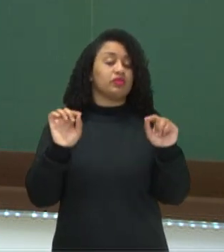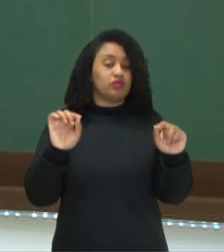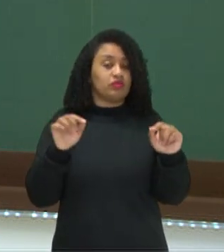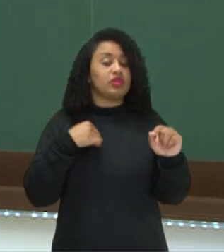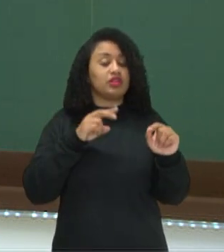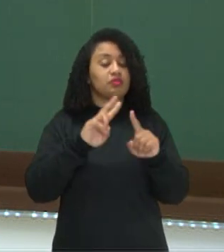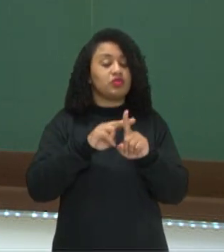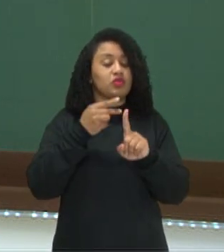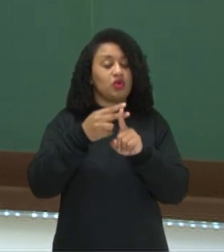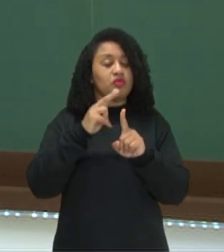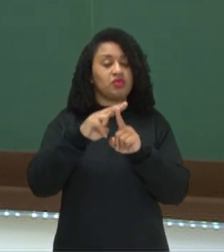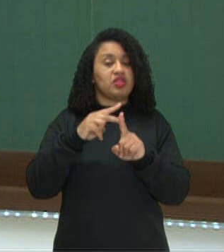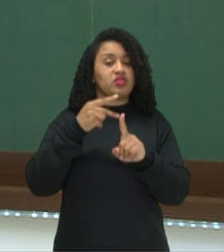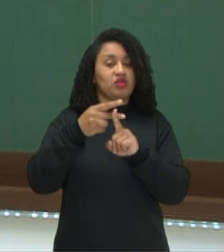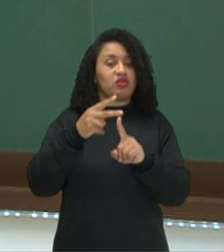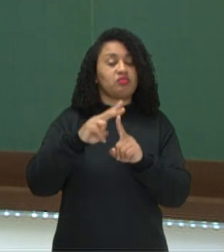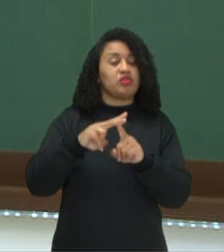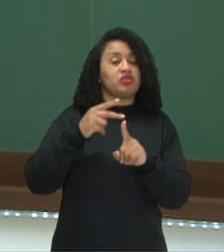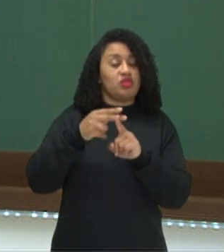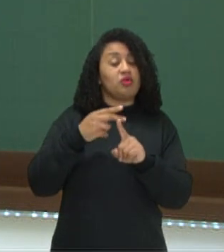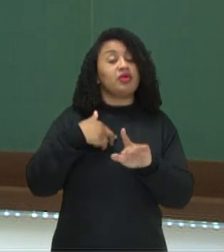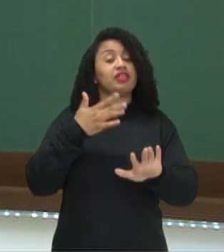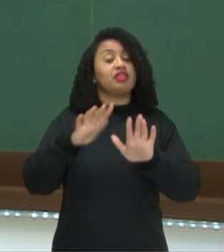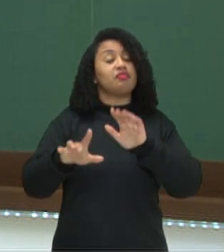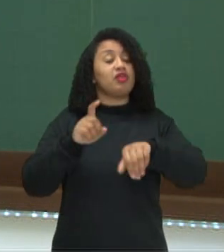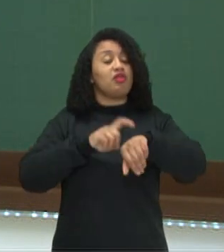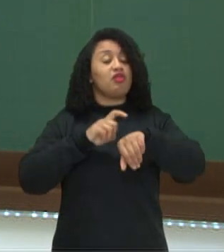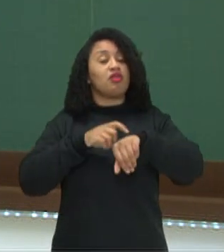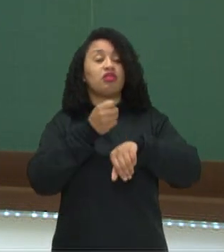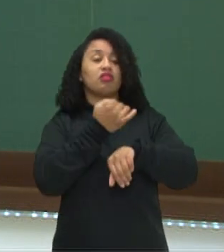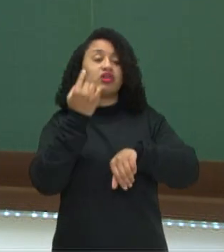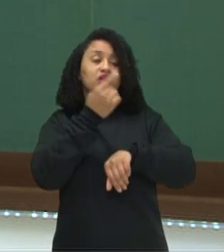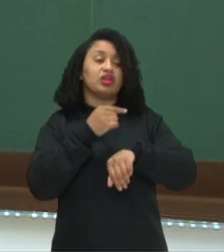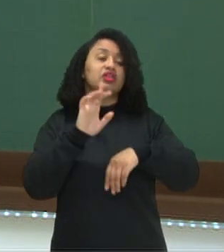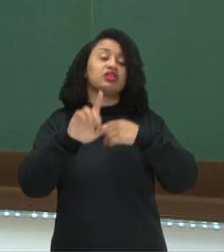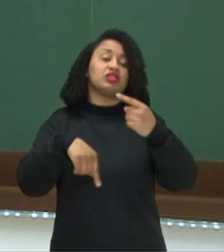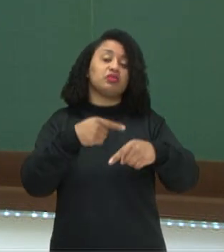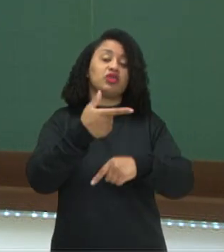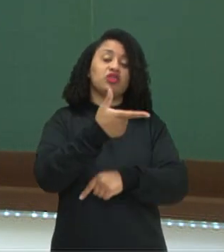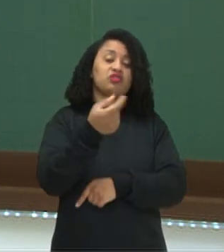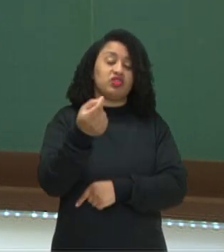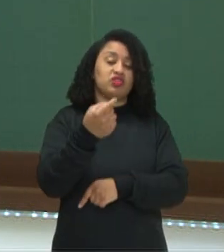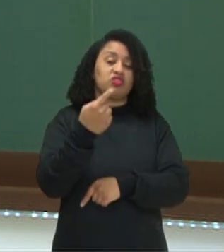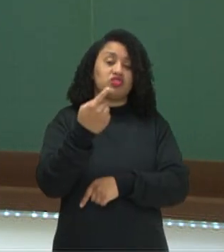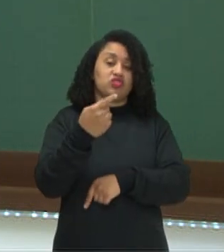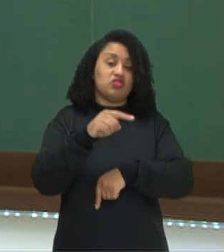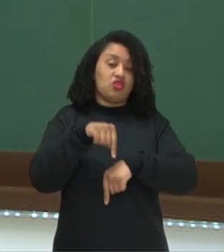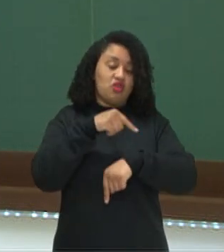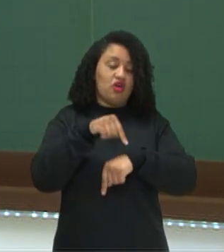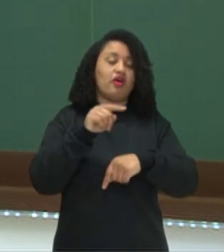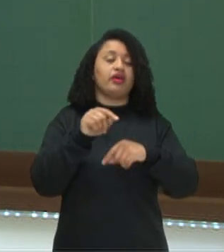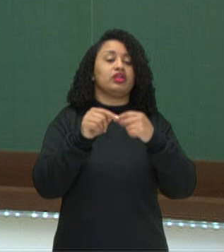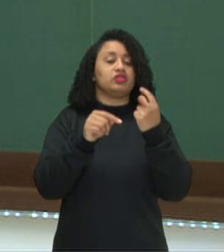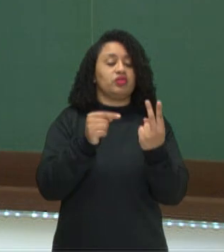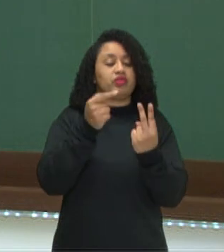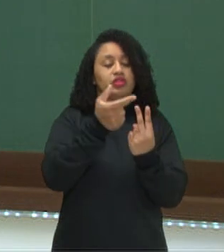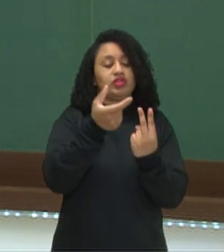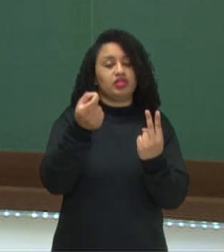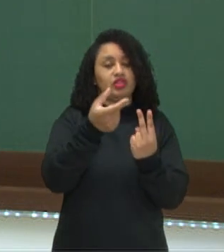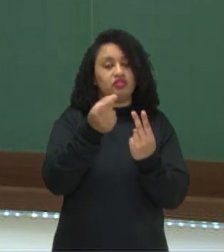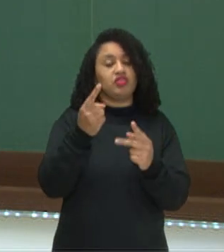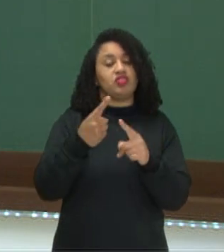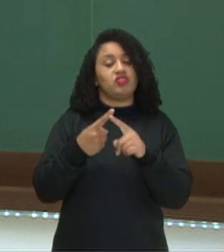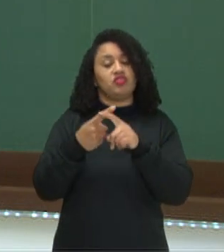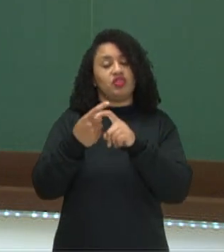está dobrando em relação às horas. Então, após 20 horas, 2 elevado na 20 vezes